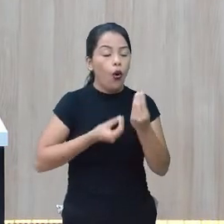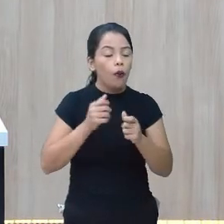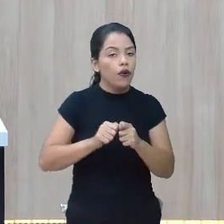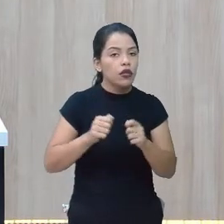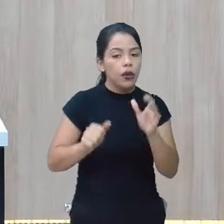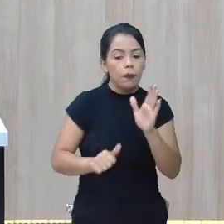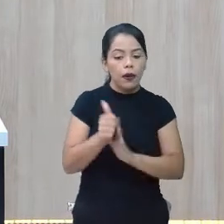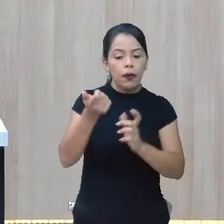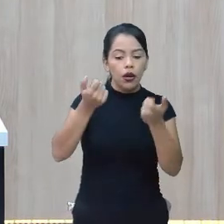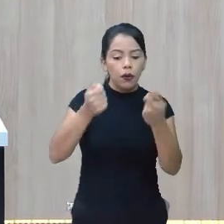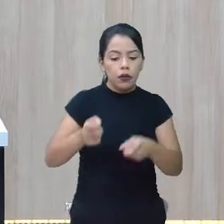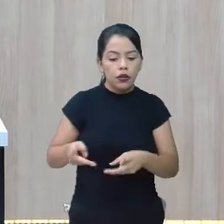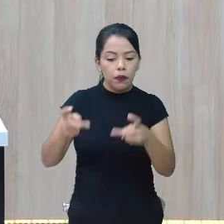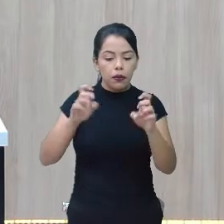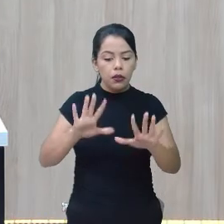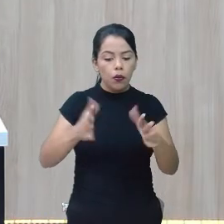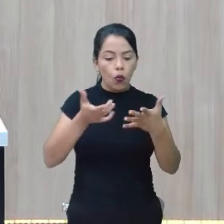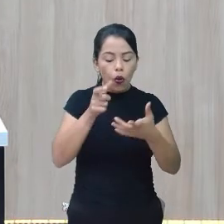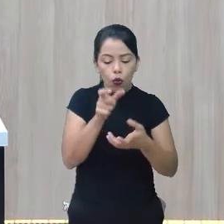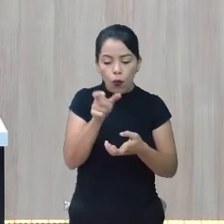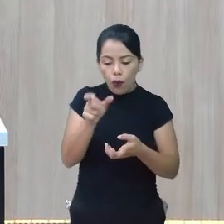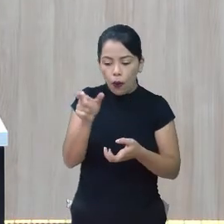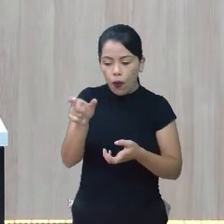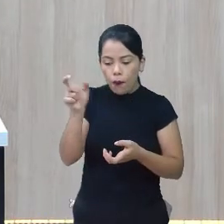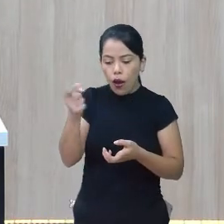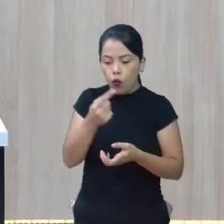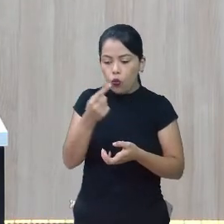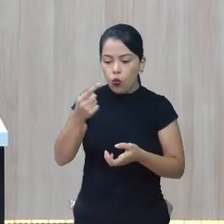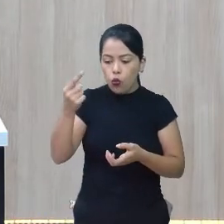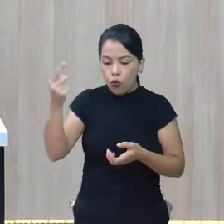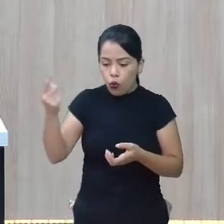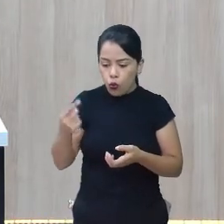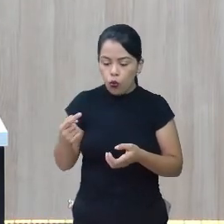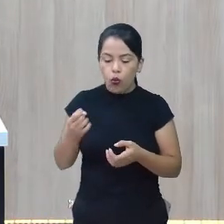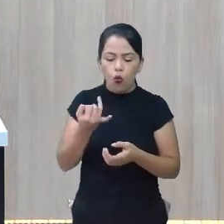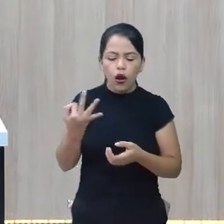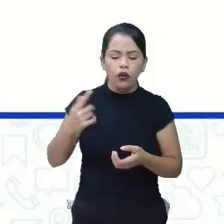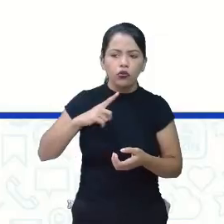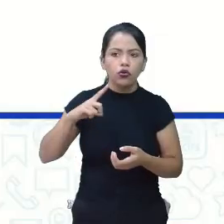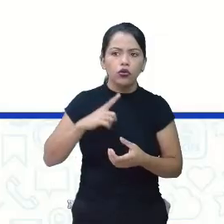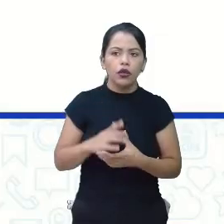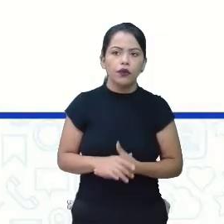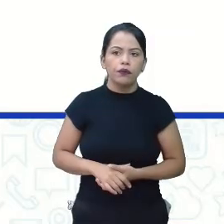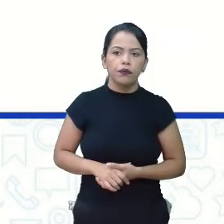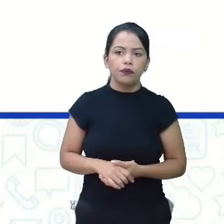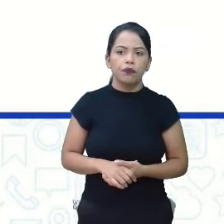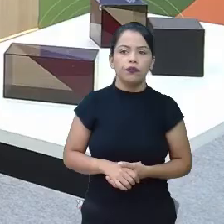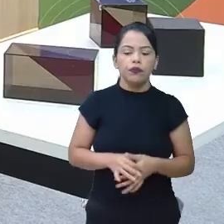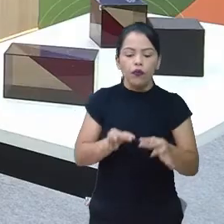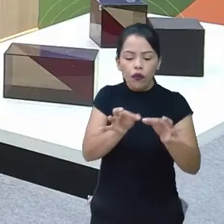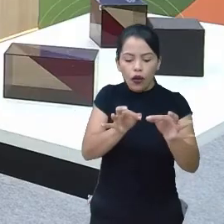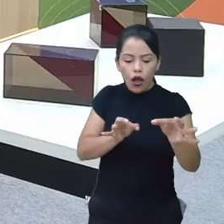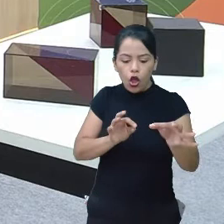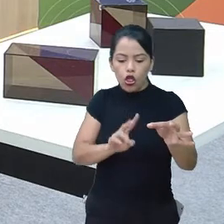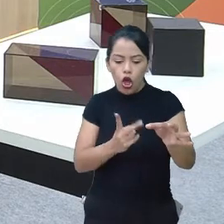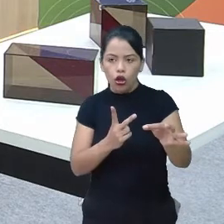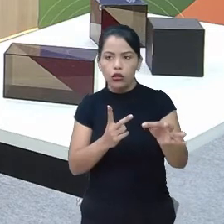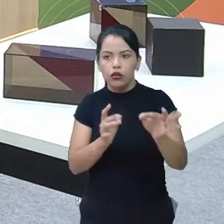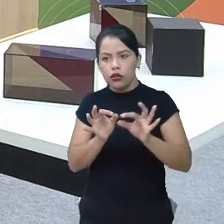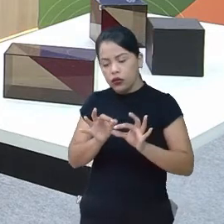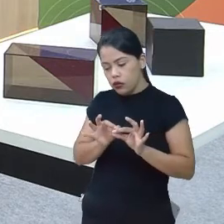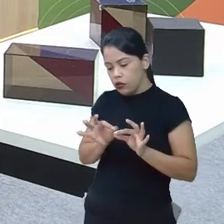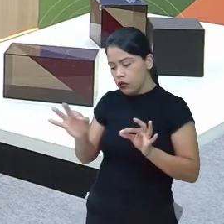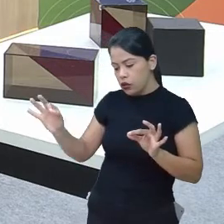qual é a quantidade que tem em cada uma das dimensões, ó. Aqui eu estou observando 2 caixas, depois eu observo